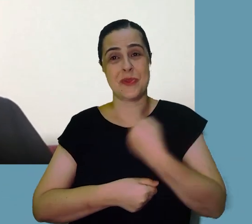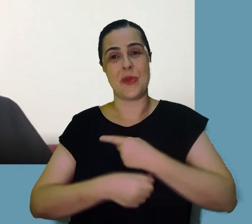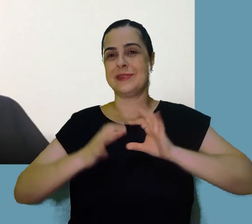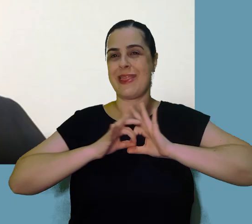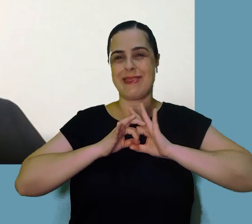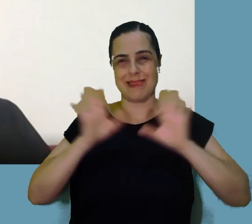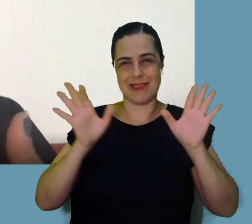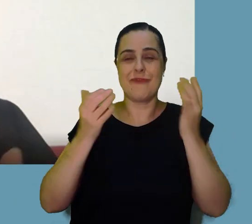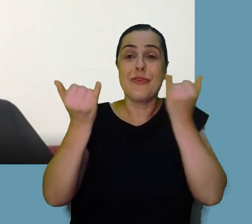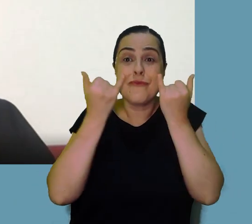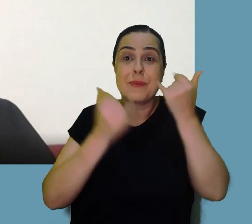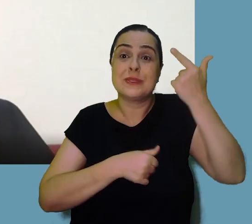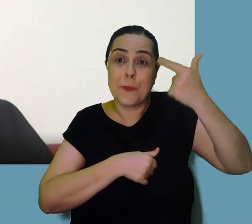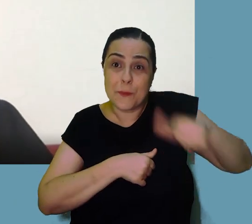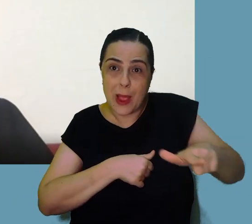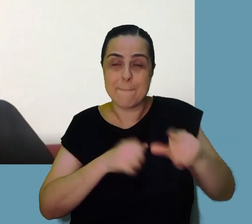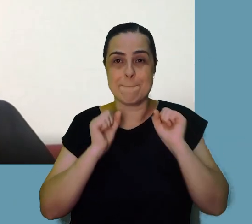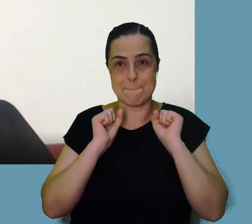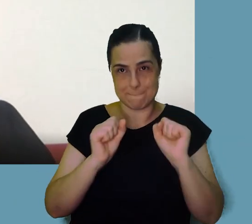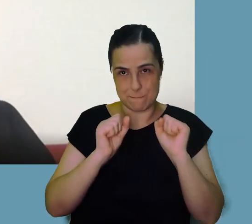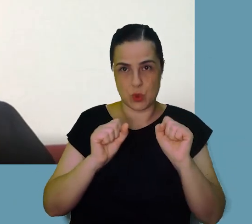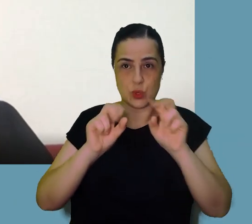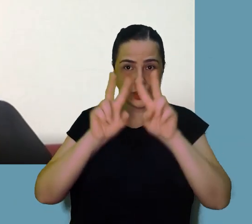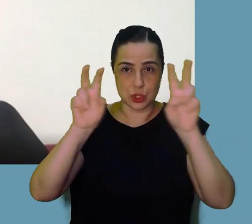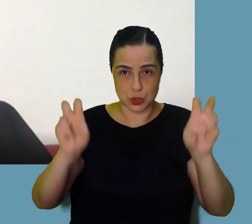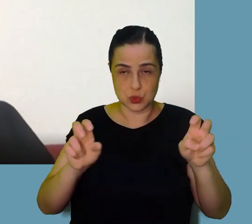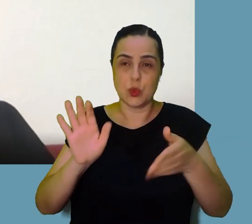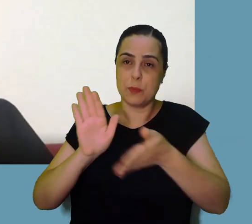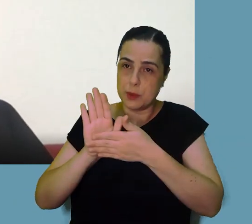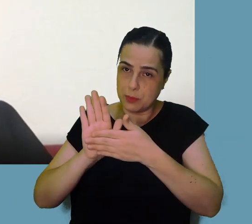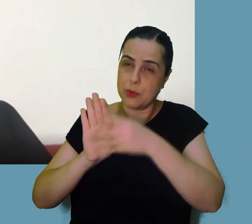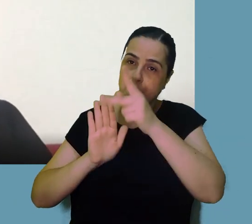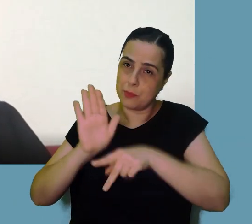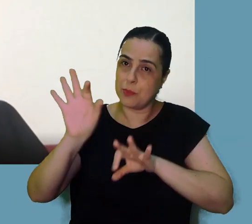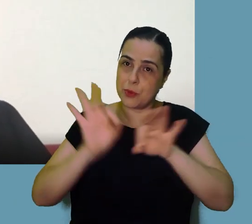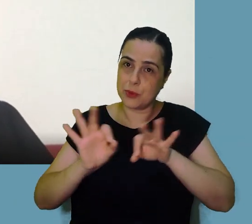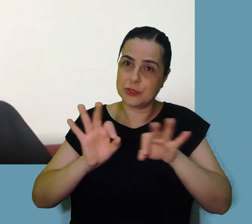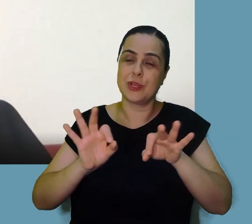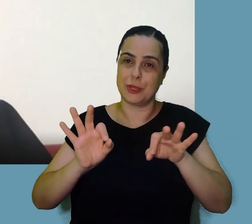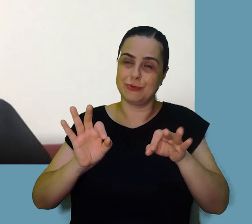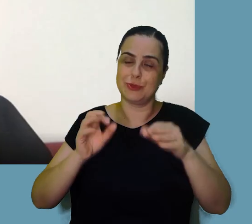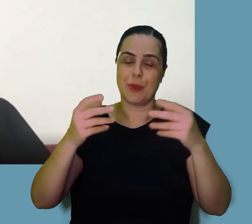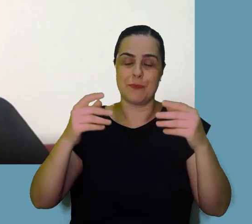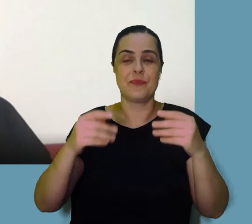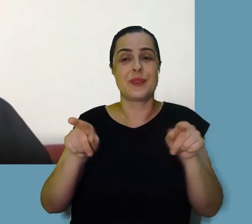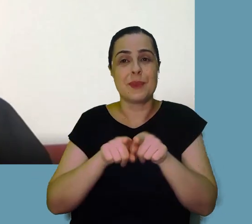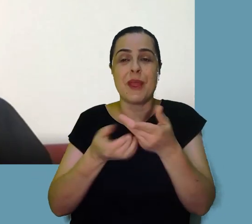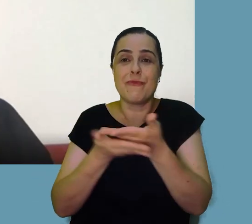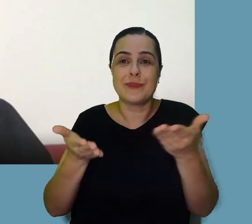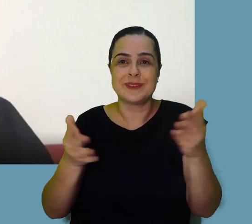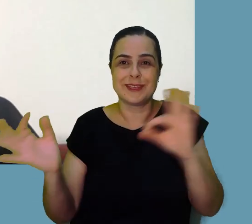né? A gente pode deixar mais informações depois também das iniciativas que a gente desenvolve, dos projetos. Obrigada a todo mundo que